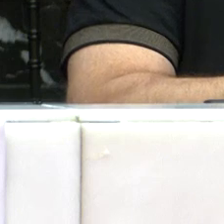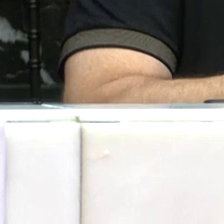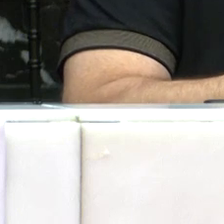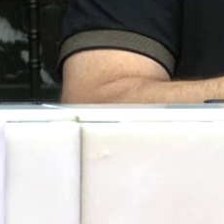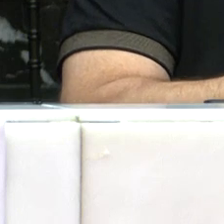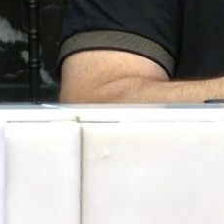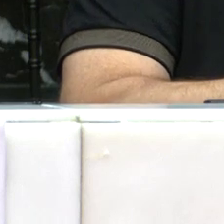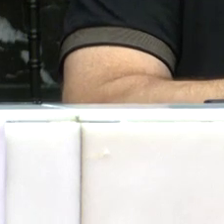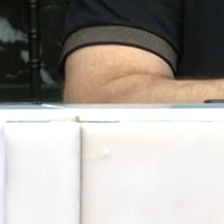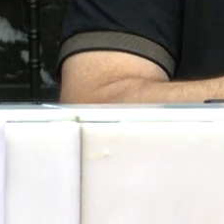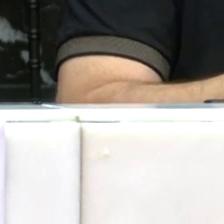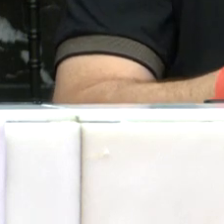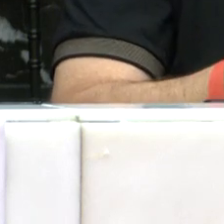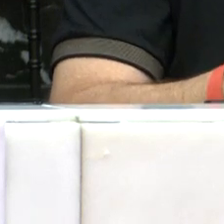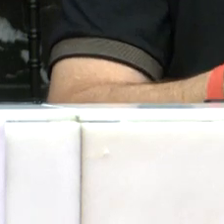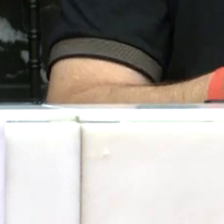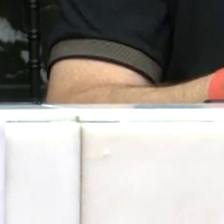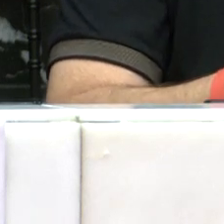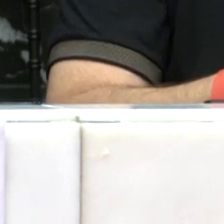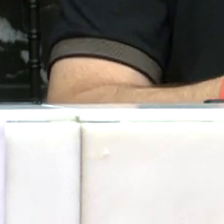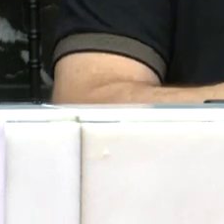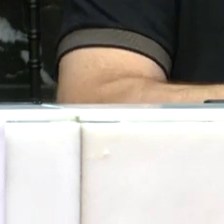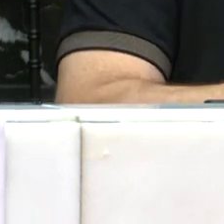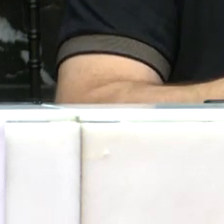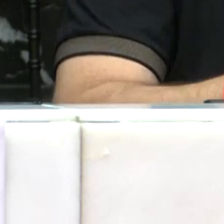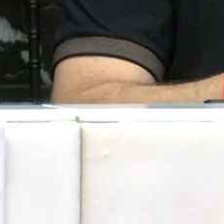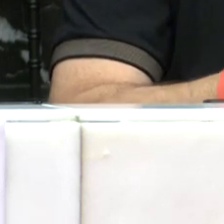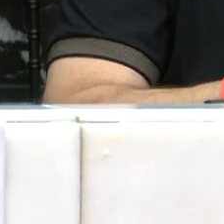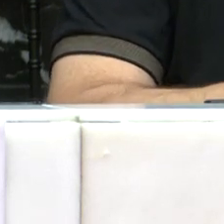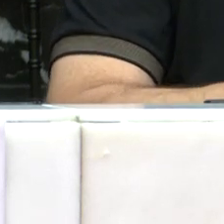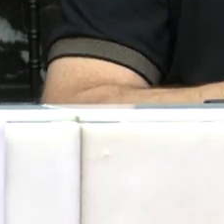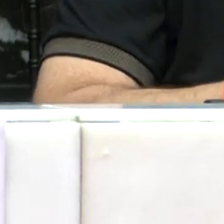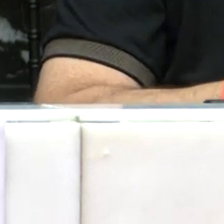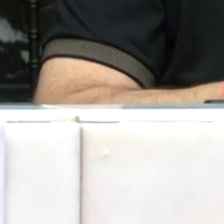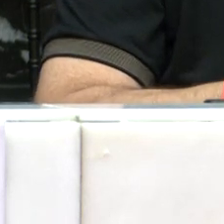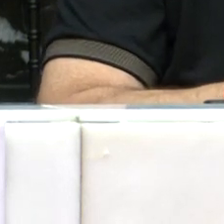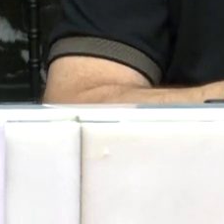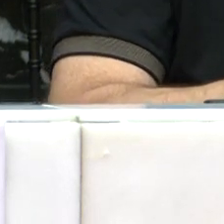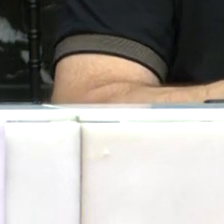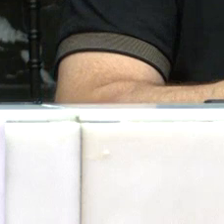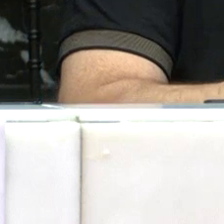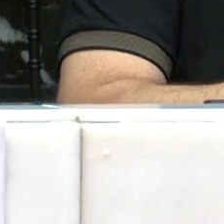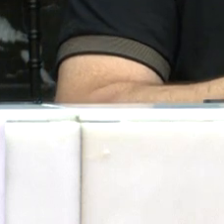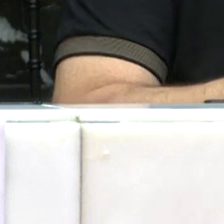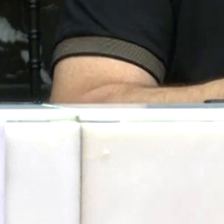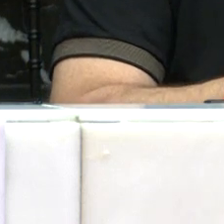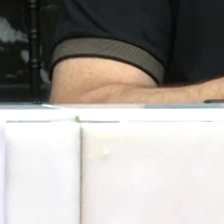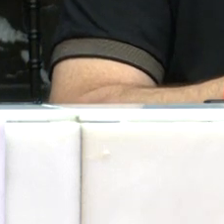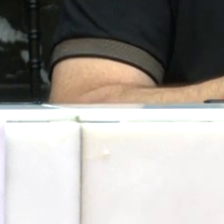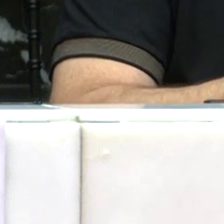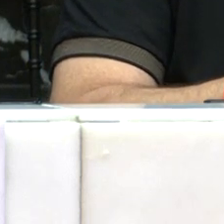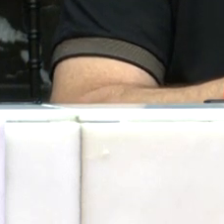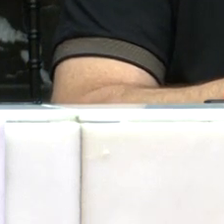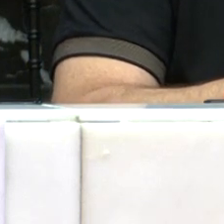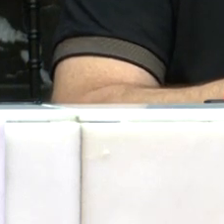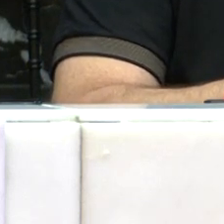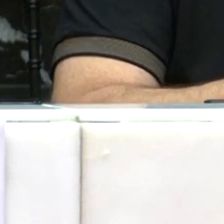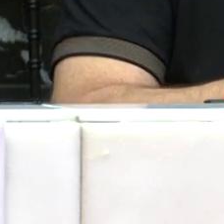intensas. Regiões que estão em áreas mais planas vão sofrer efeitos diferentes. Onde é que eu quero chegar com